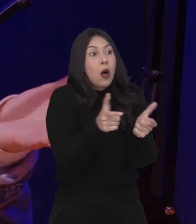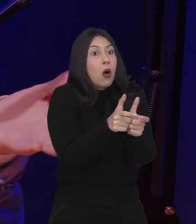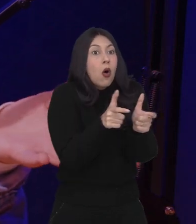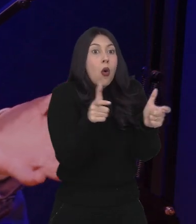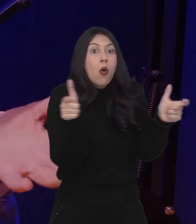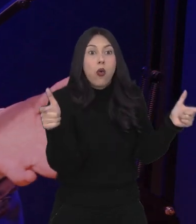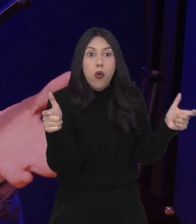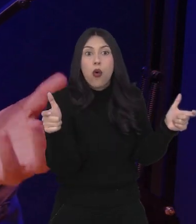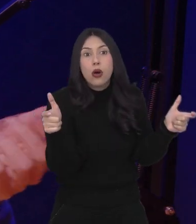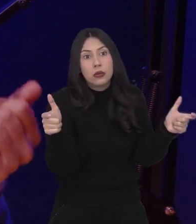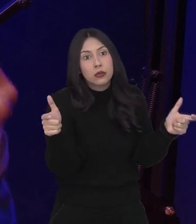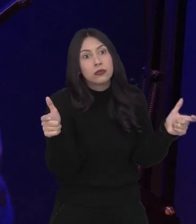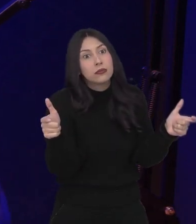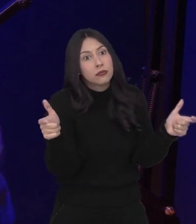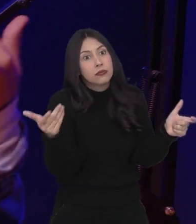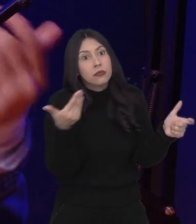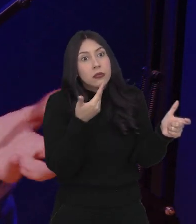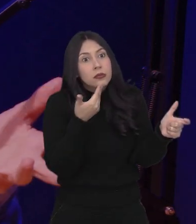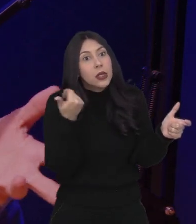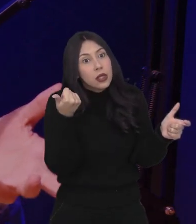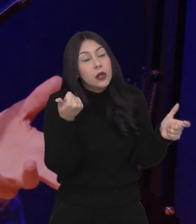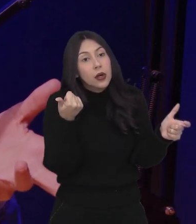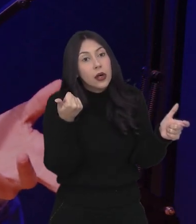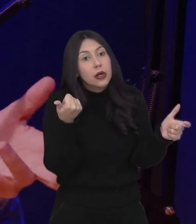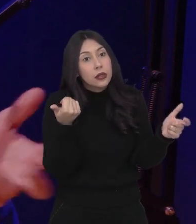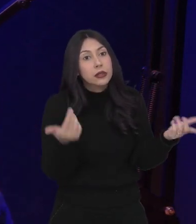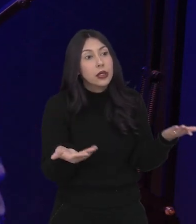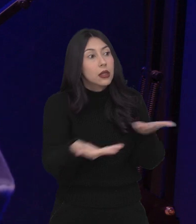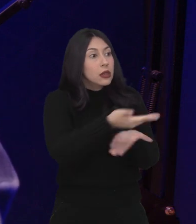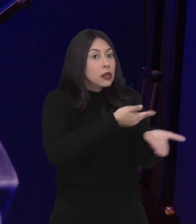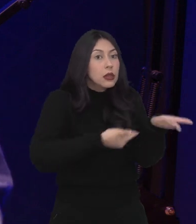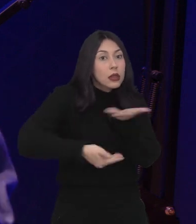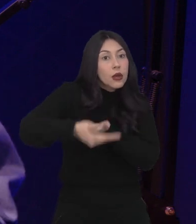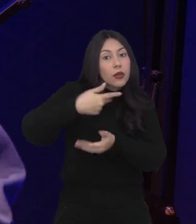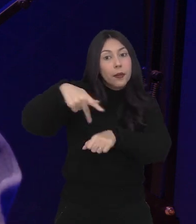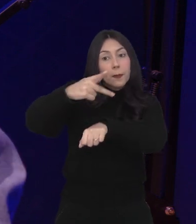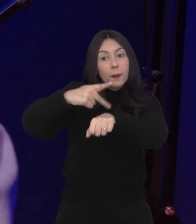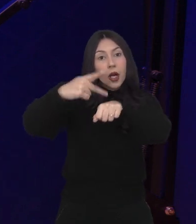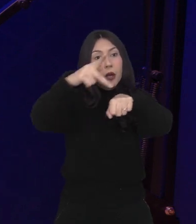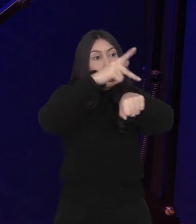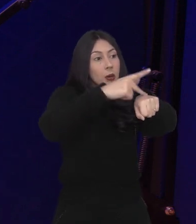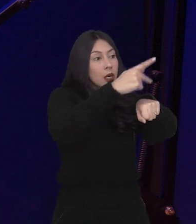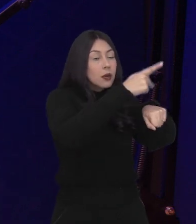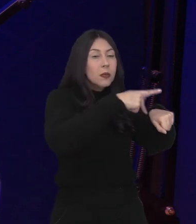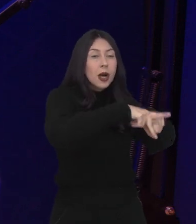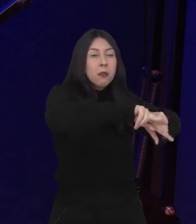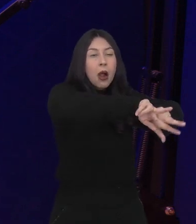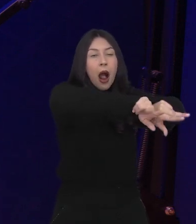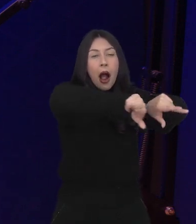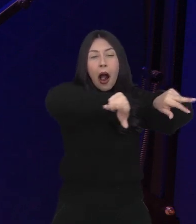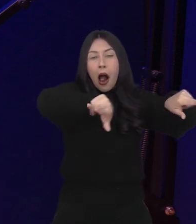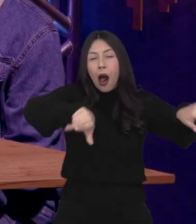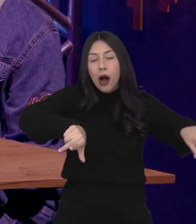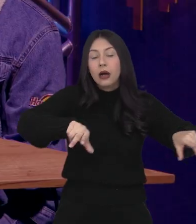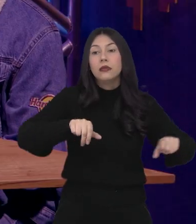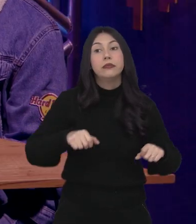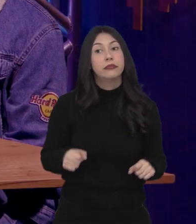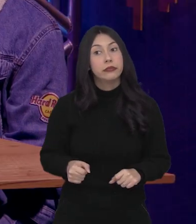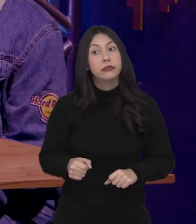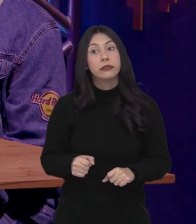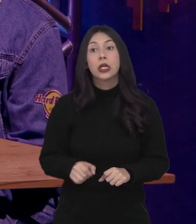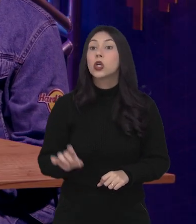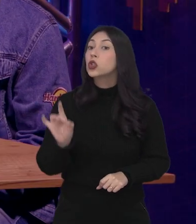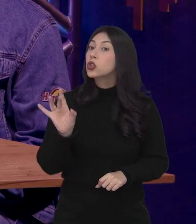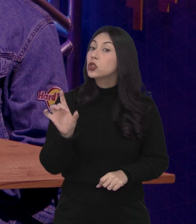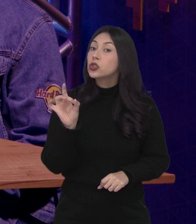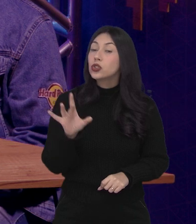tão grandiosa, né, tivesse essa dimensão que tem hoje, envolvendo tantos países, né, dezenas, centenas de países.